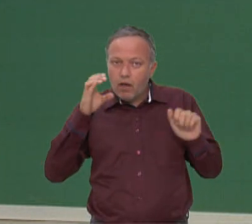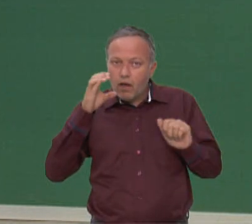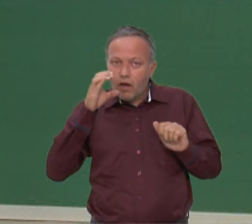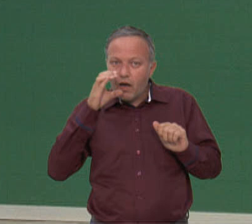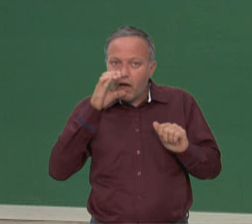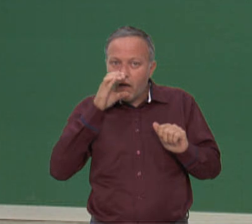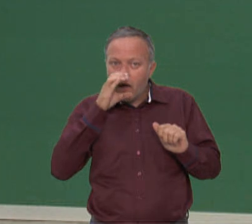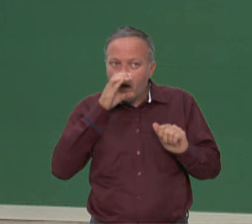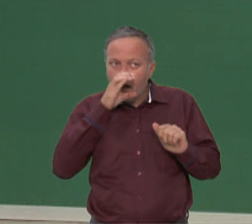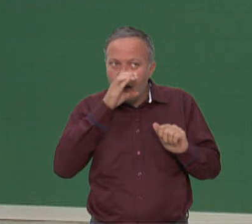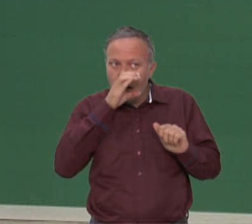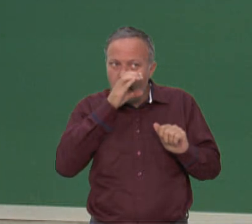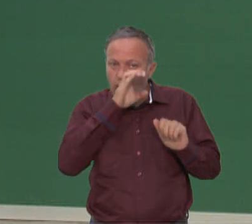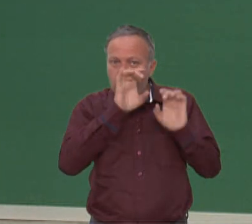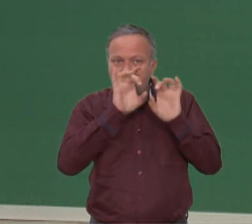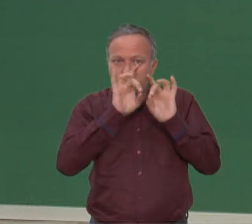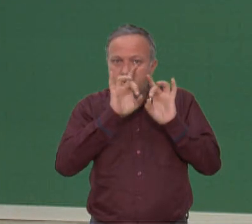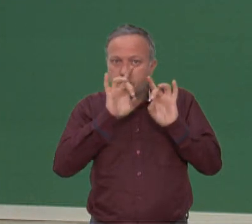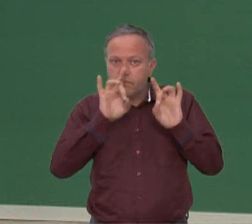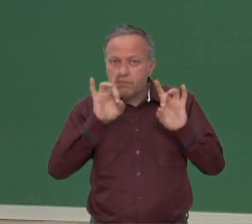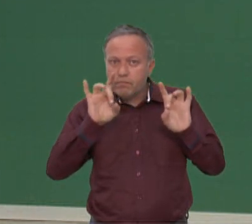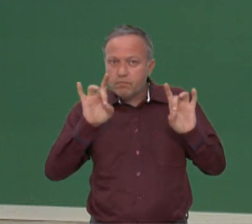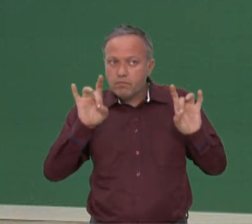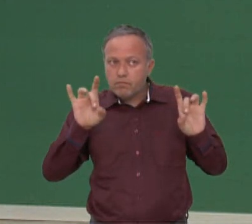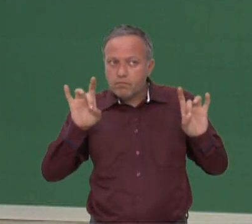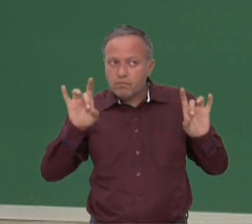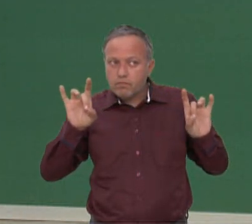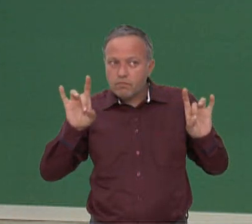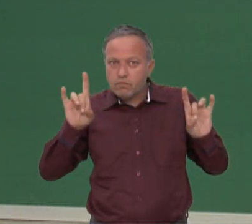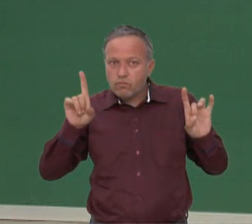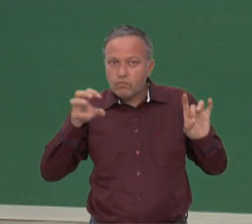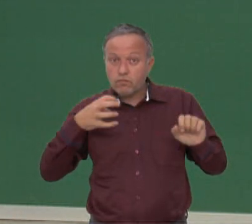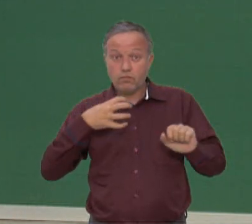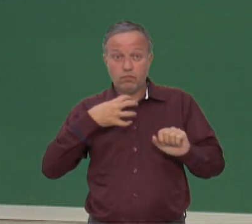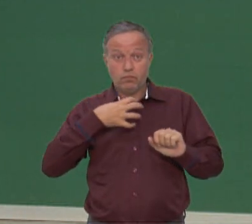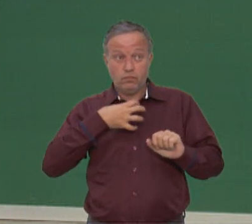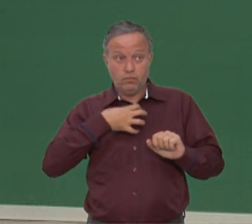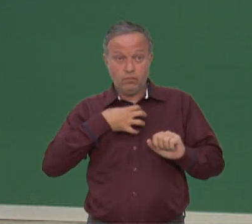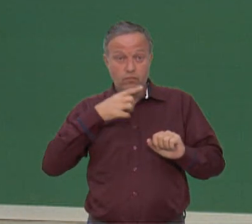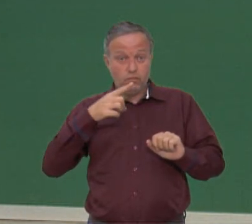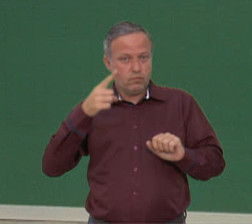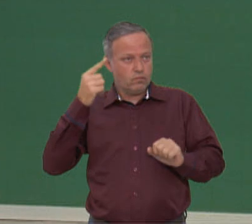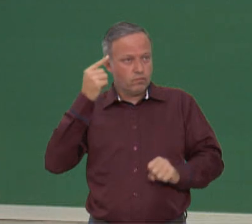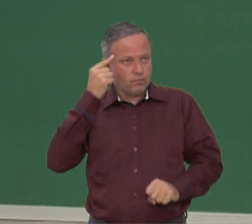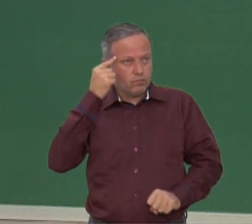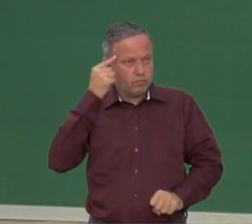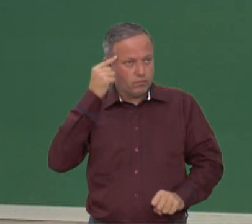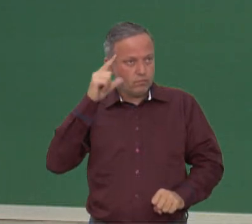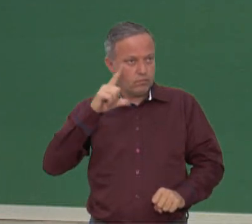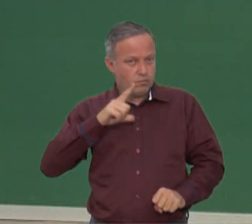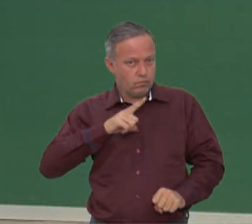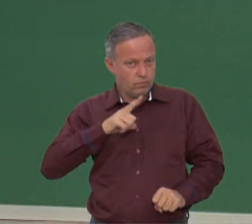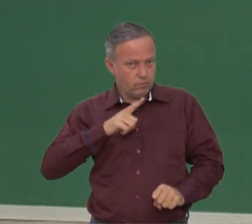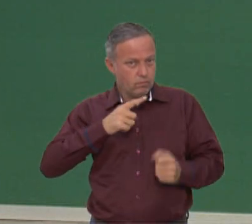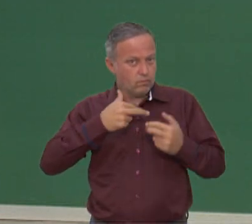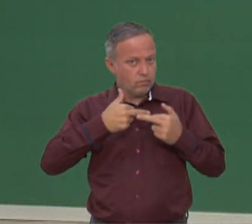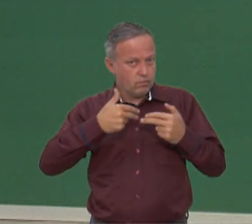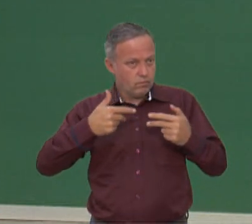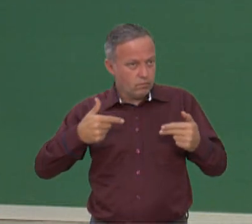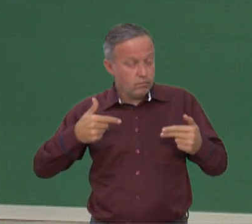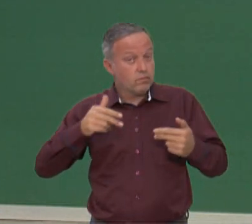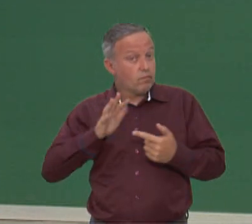ele pode ser chamado de calor específico ou calor sensível. E nessa ideia, temos alguns materiais que